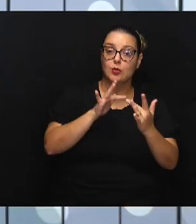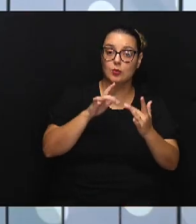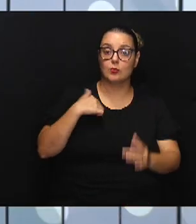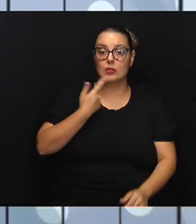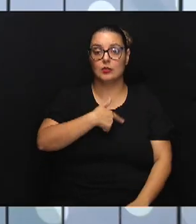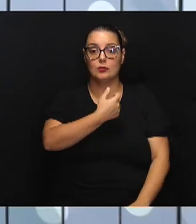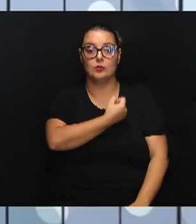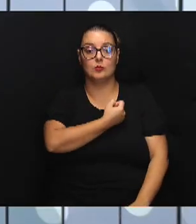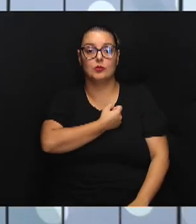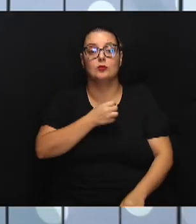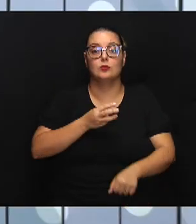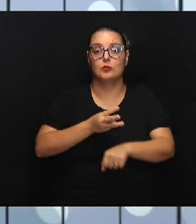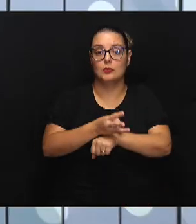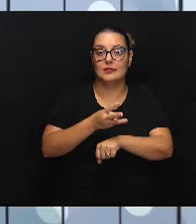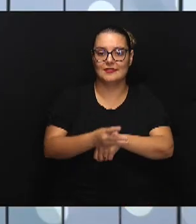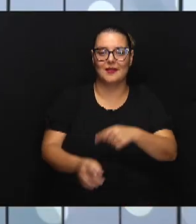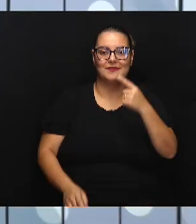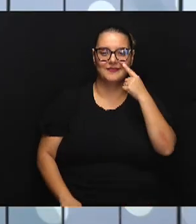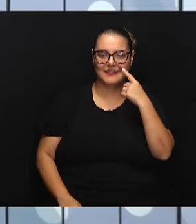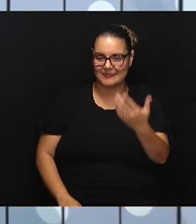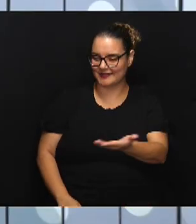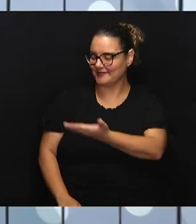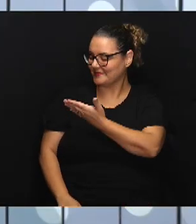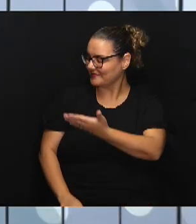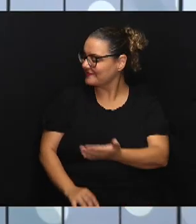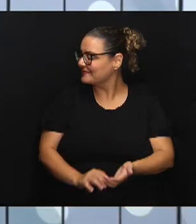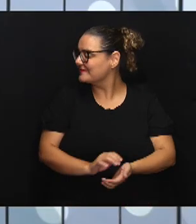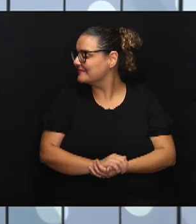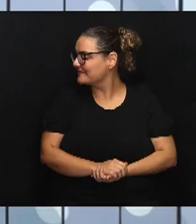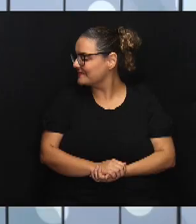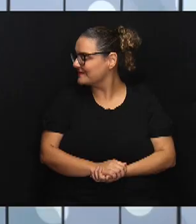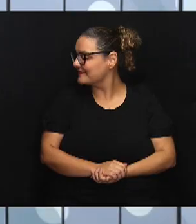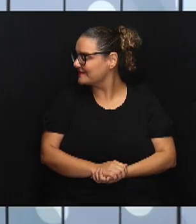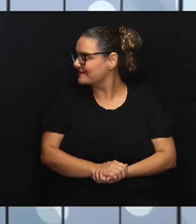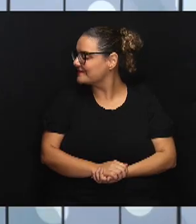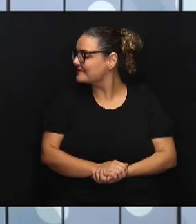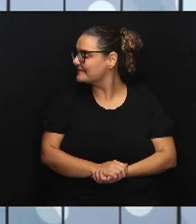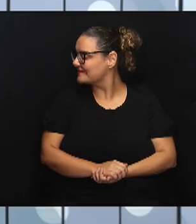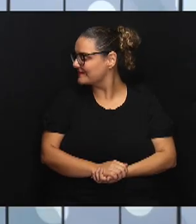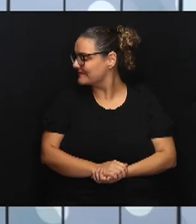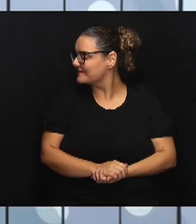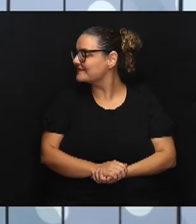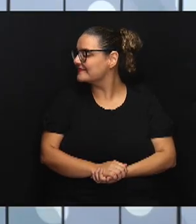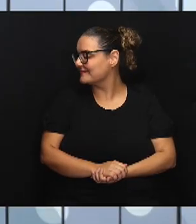nosso WhatsApp. O DDD é o 19, o número é o